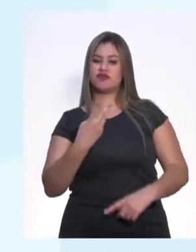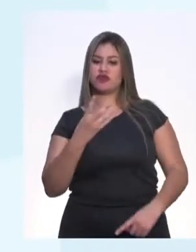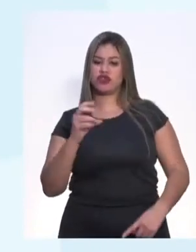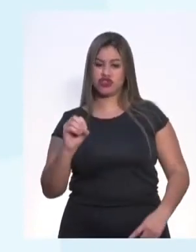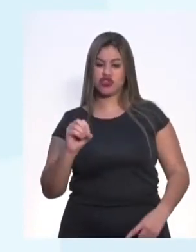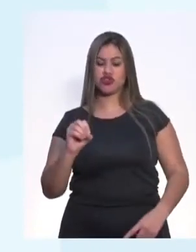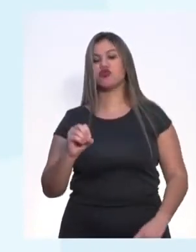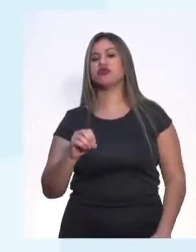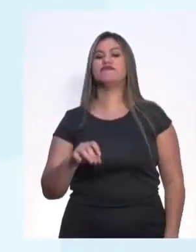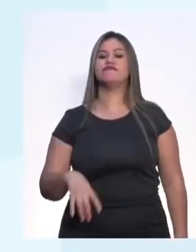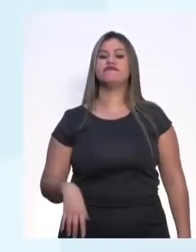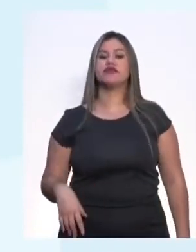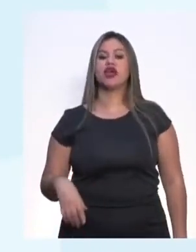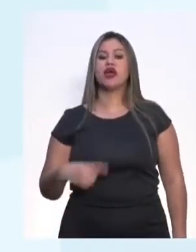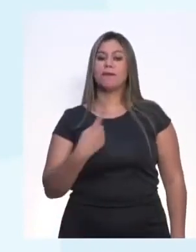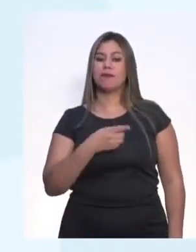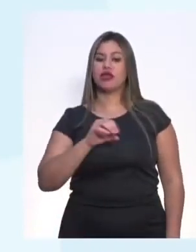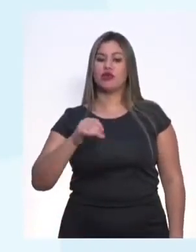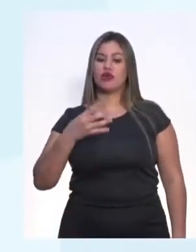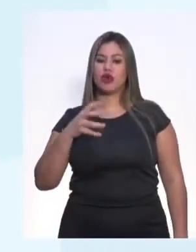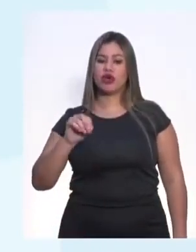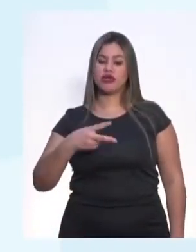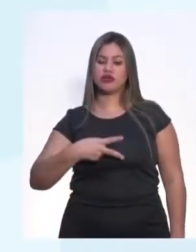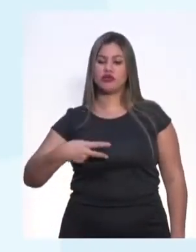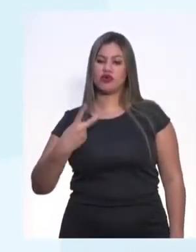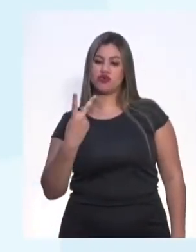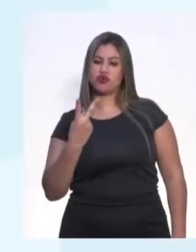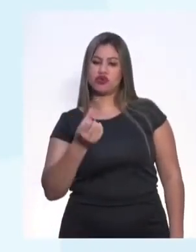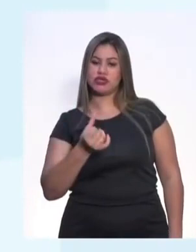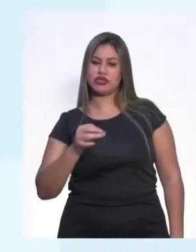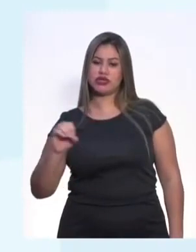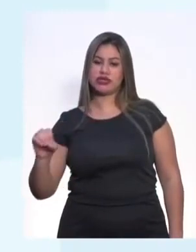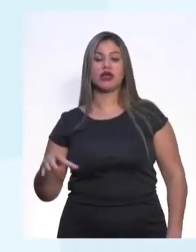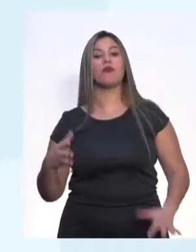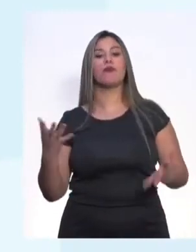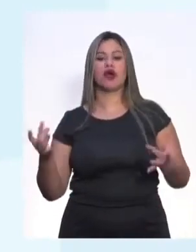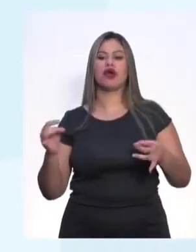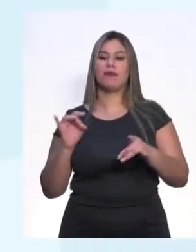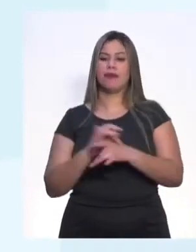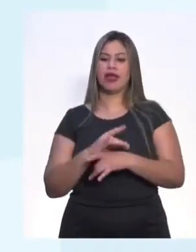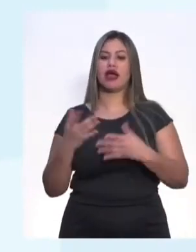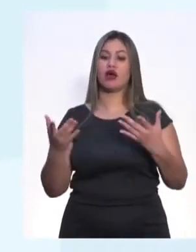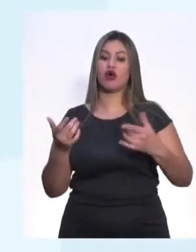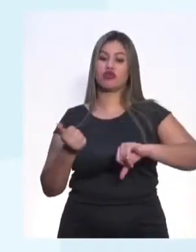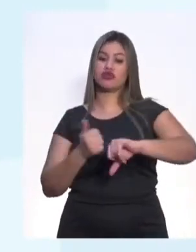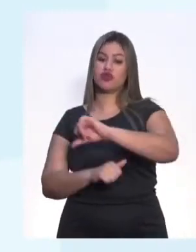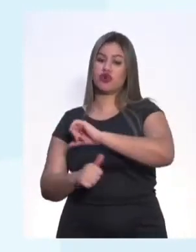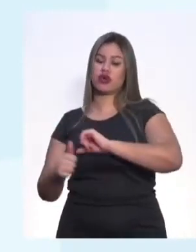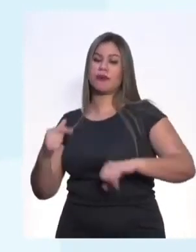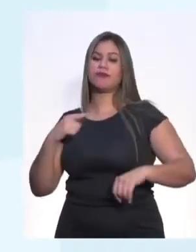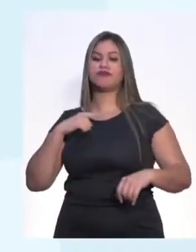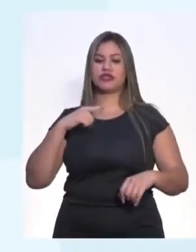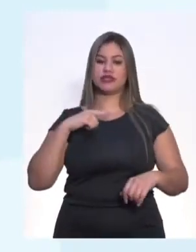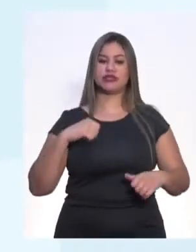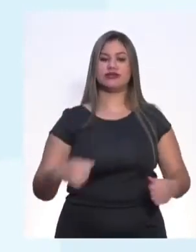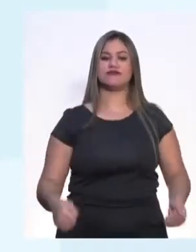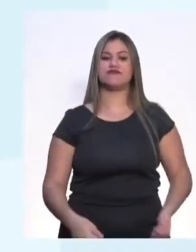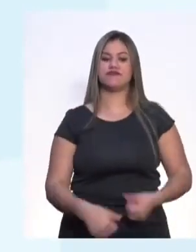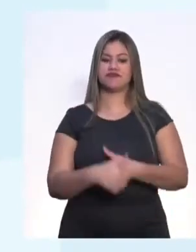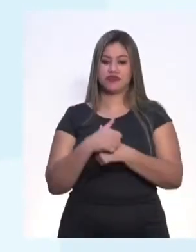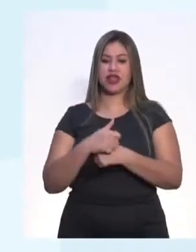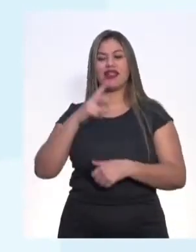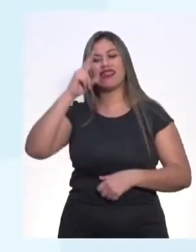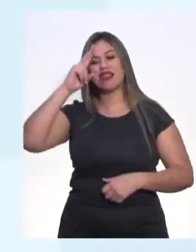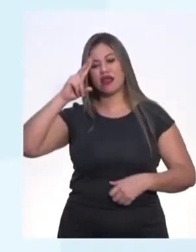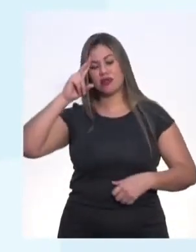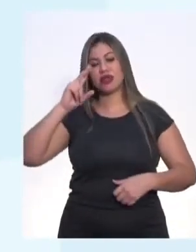1.040, igual a 2.600. Então, terminei minha distributiva. Agora, vou resolver minha equação de primeiro grau. Como